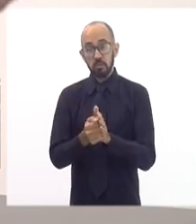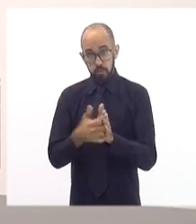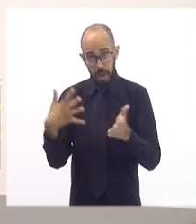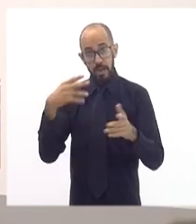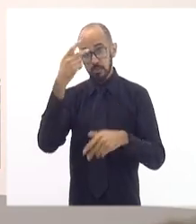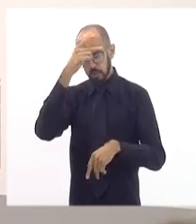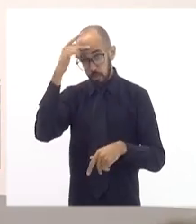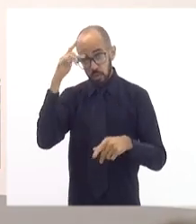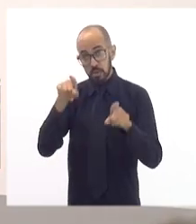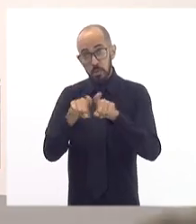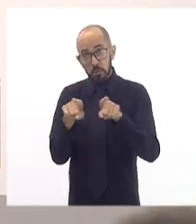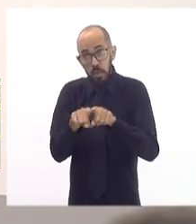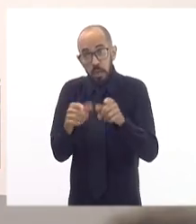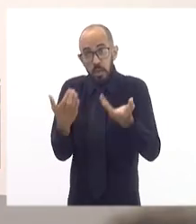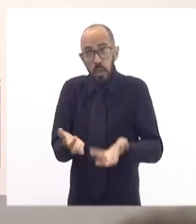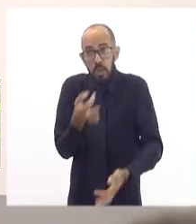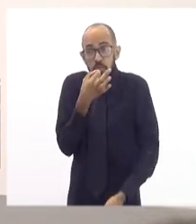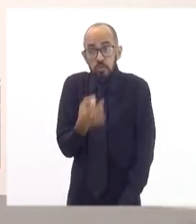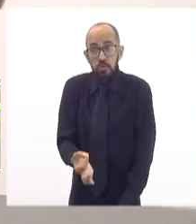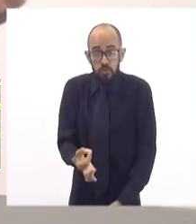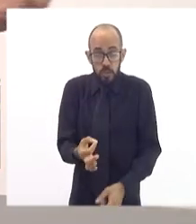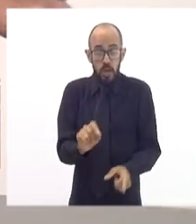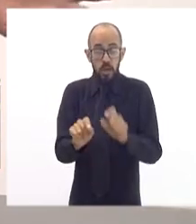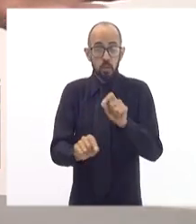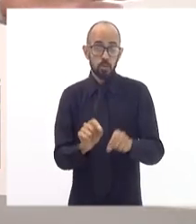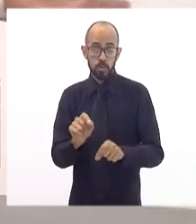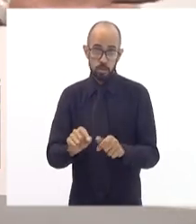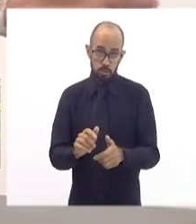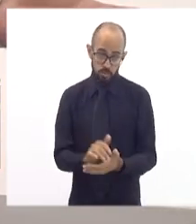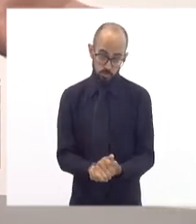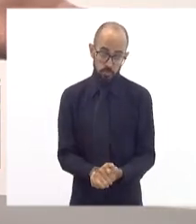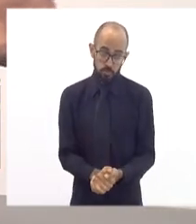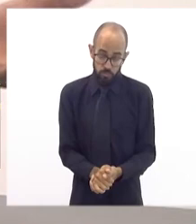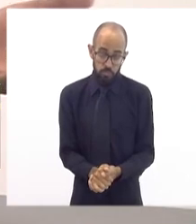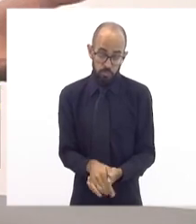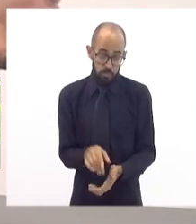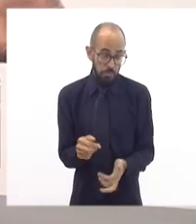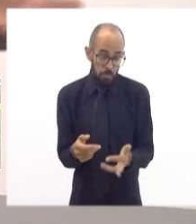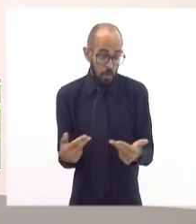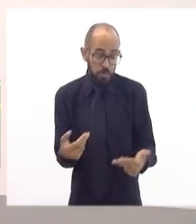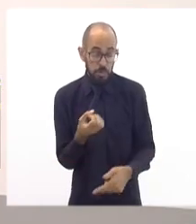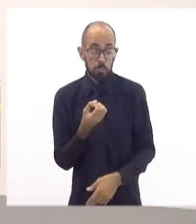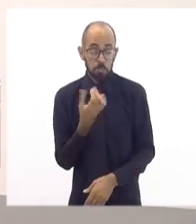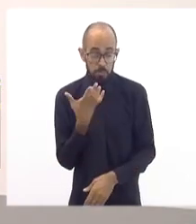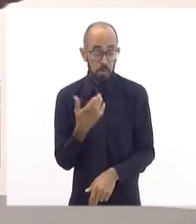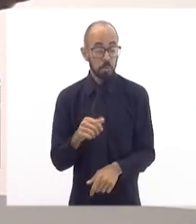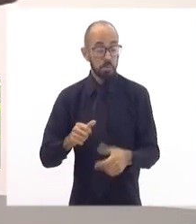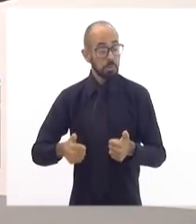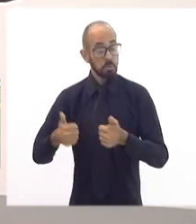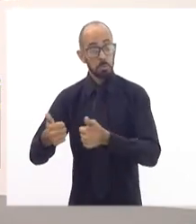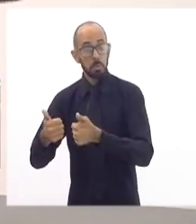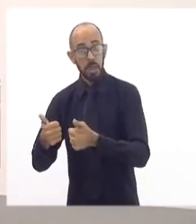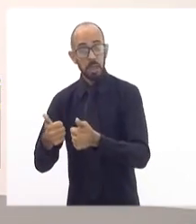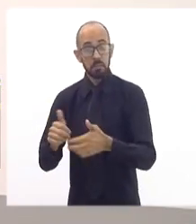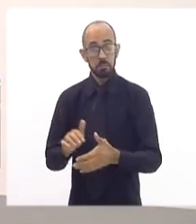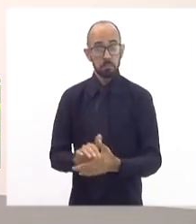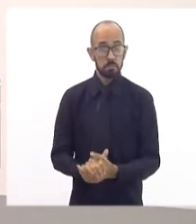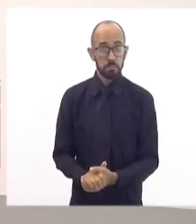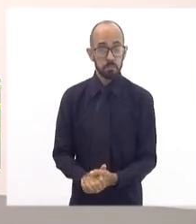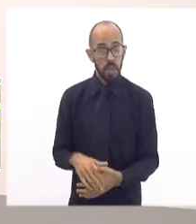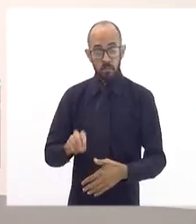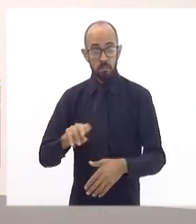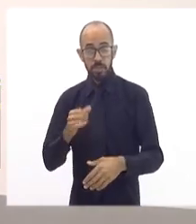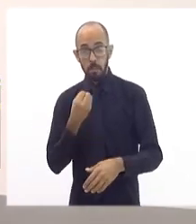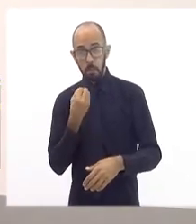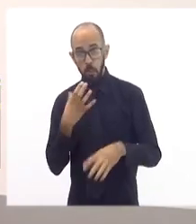que querem ainda justificar que a coisa é boa sabe que tá tudo bem que